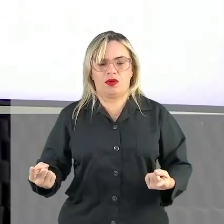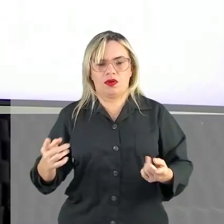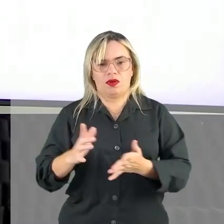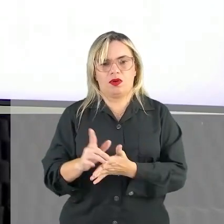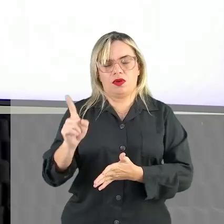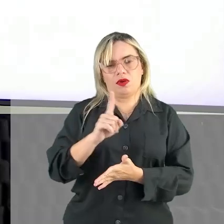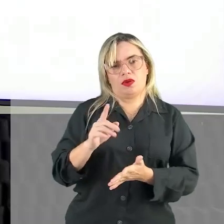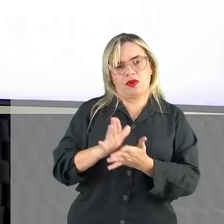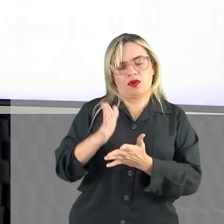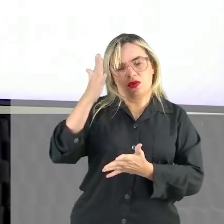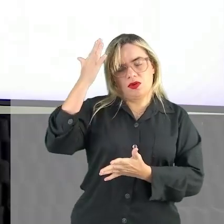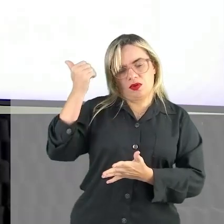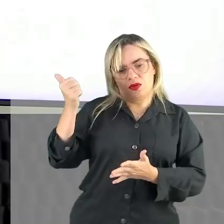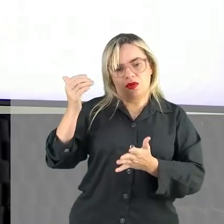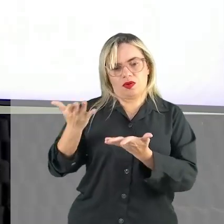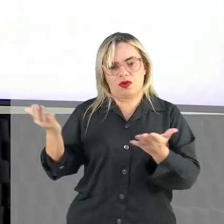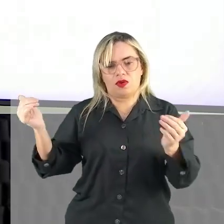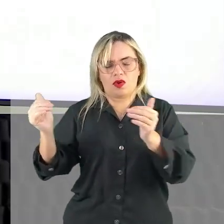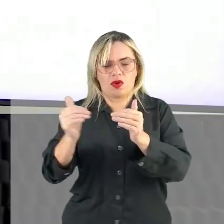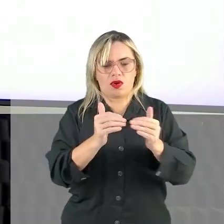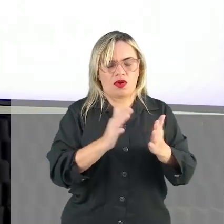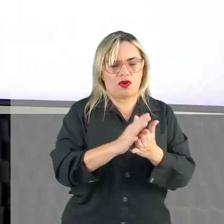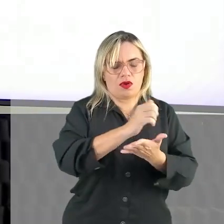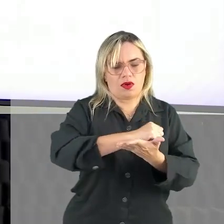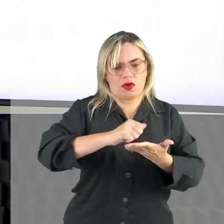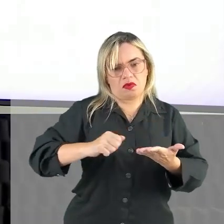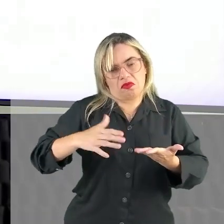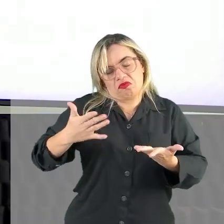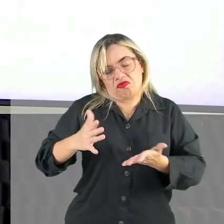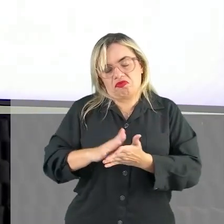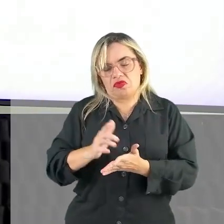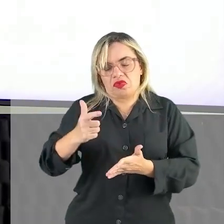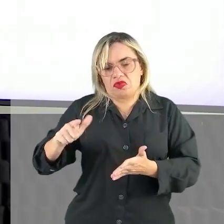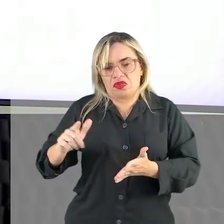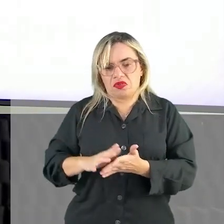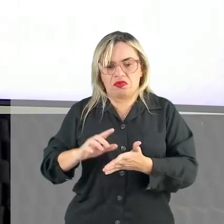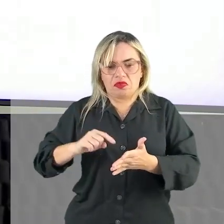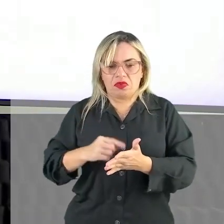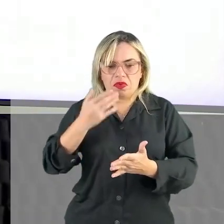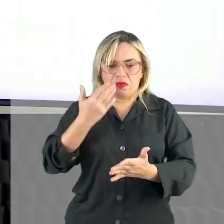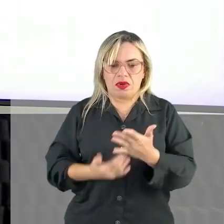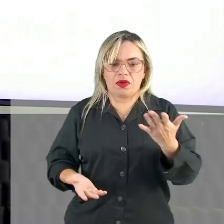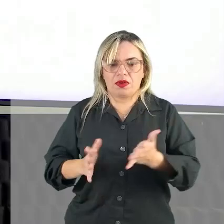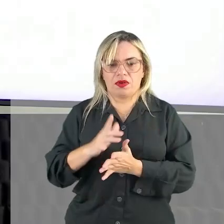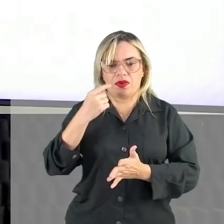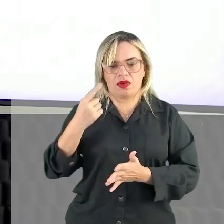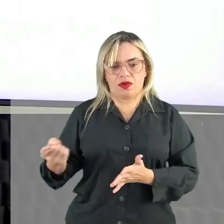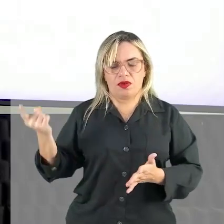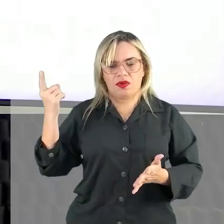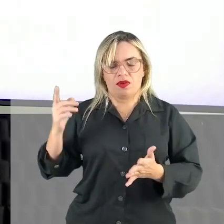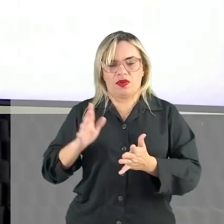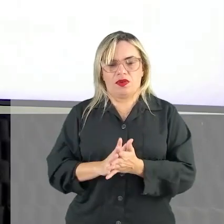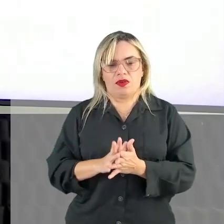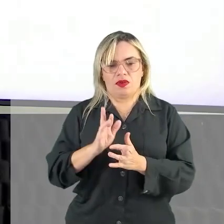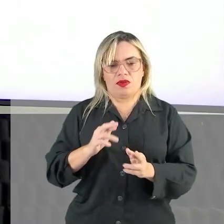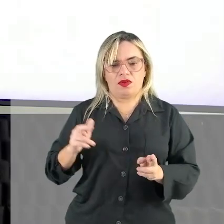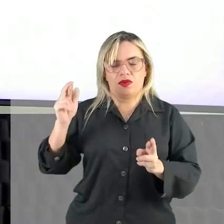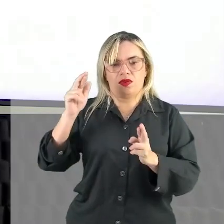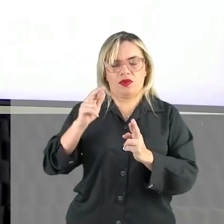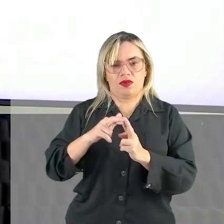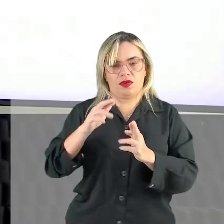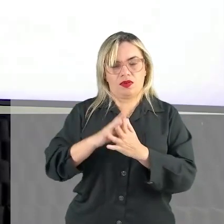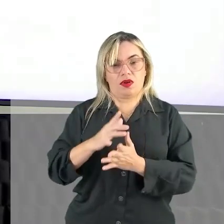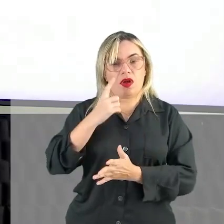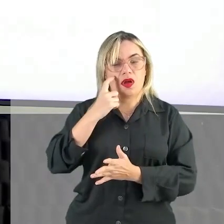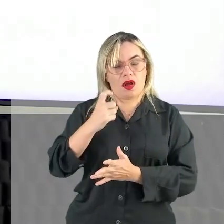não souber alinhar isso corretamente, também não terá muita validade, tá? E as referências, preferencialmente, olha o que eu